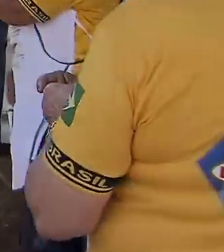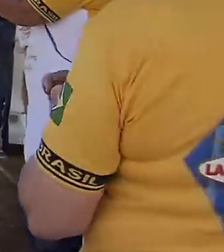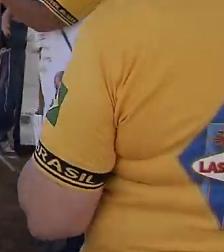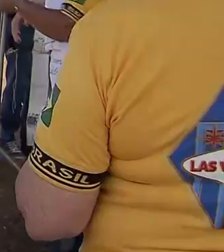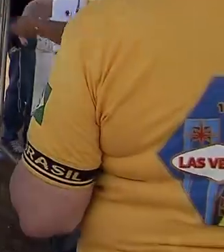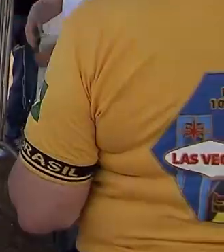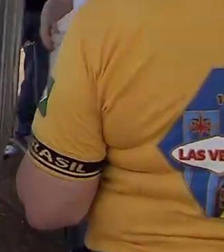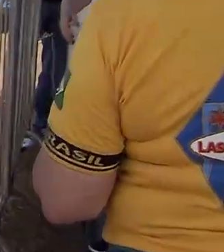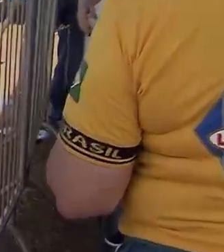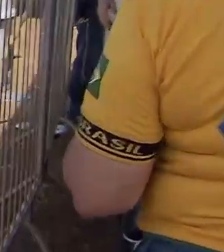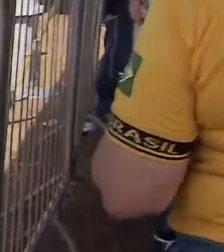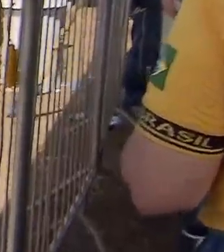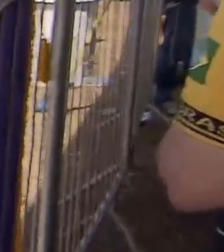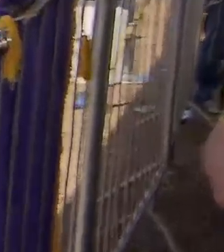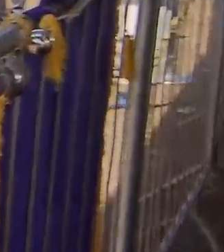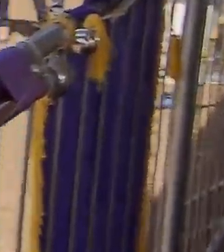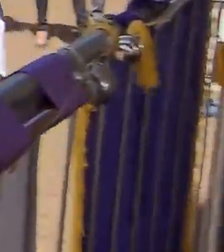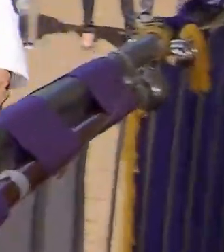Legenda